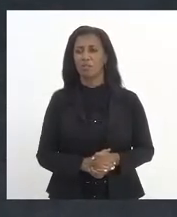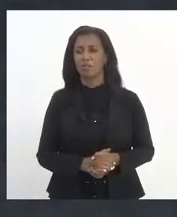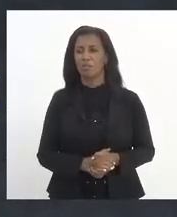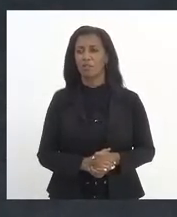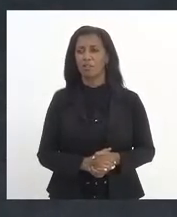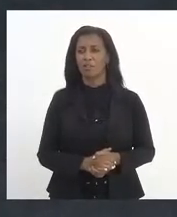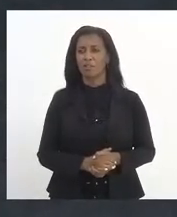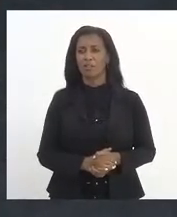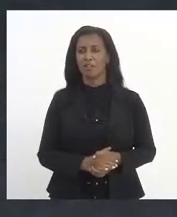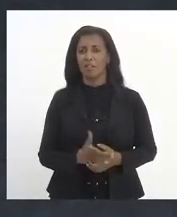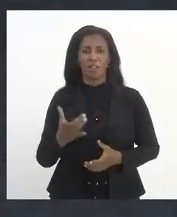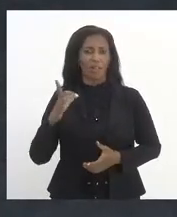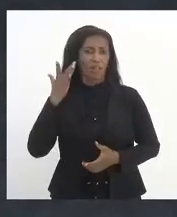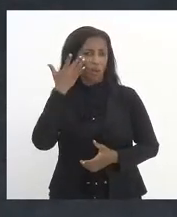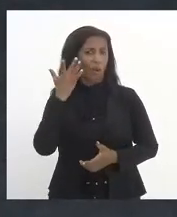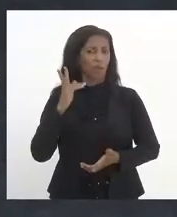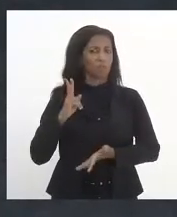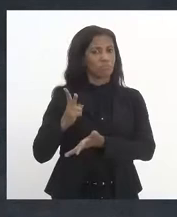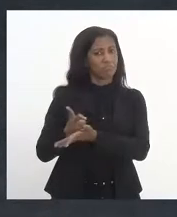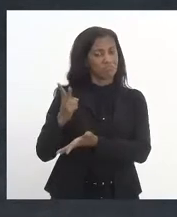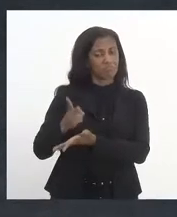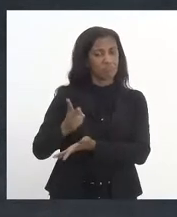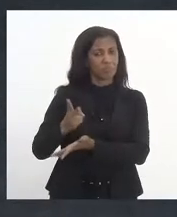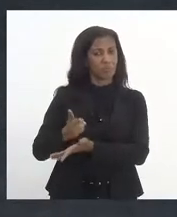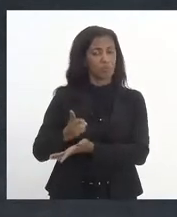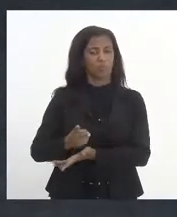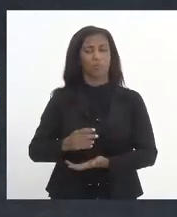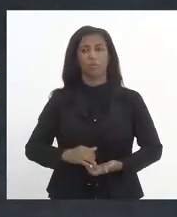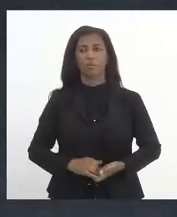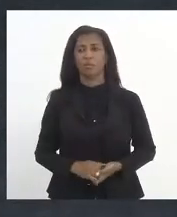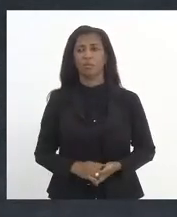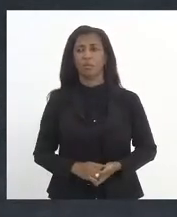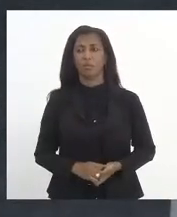ele fizesse o que ele tem feito continuadamente.